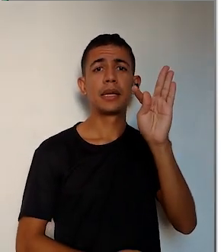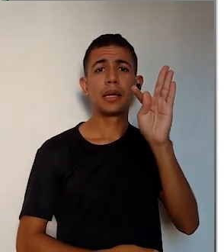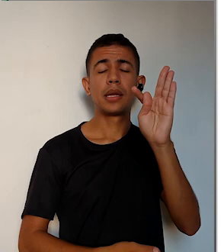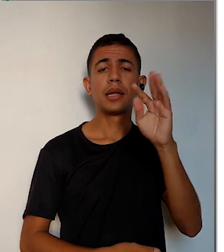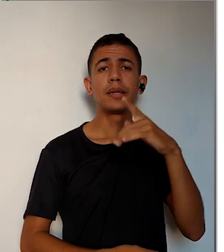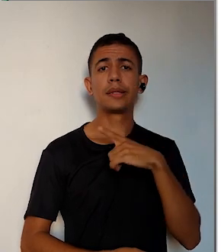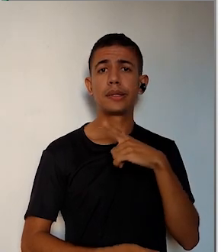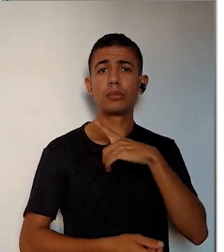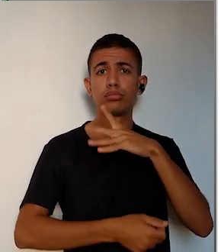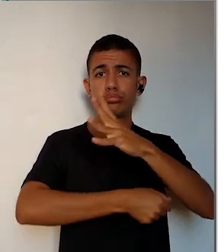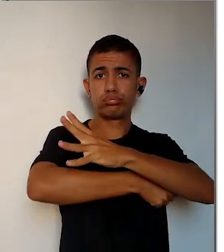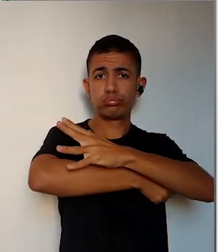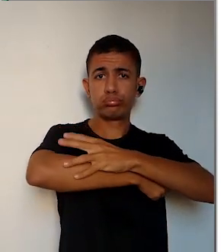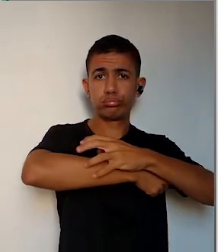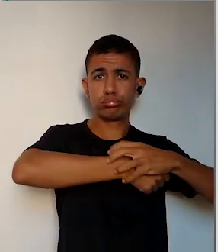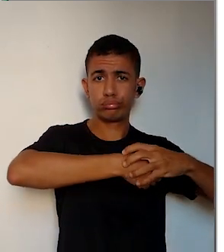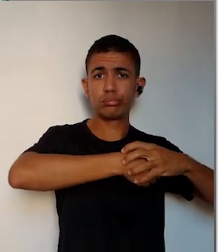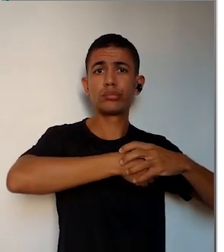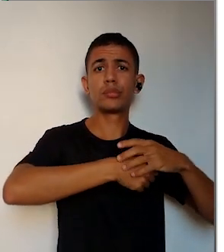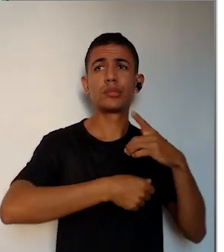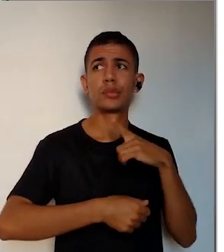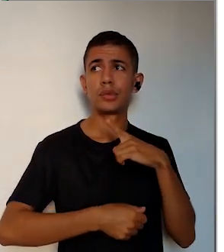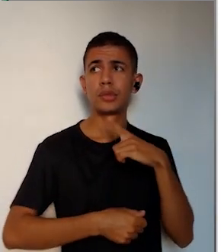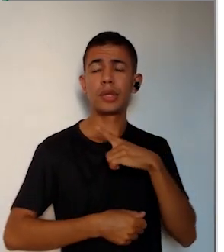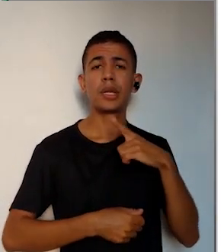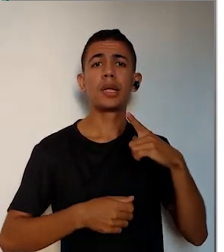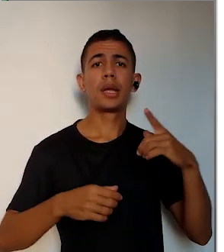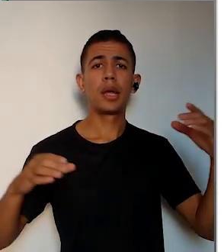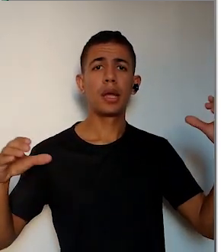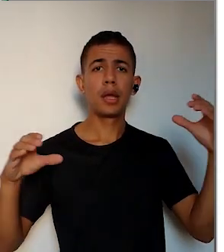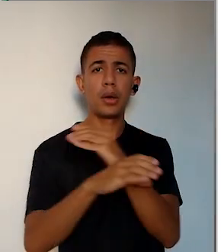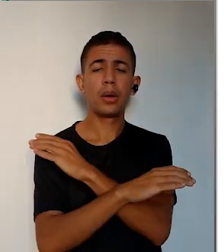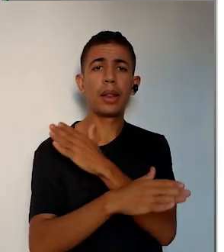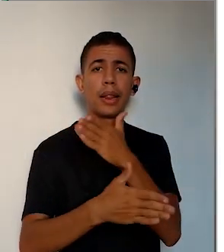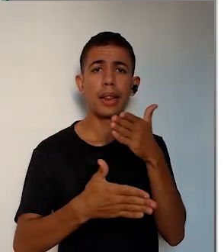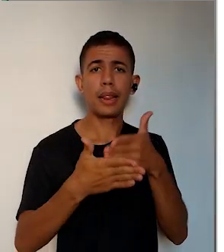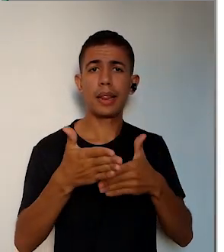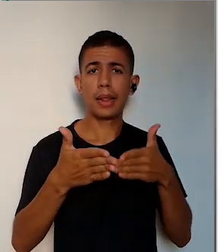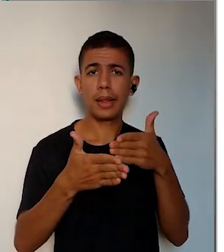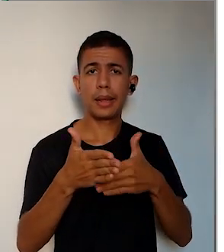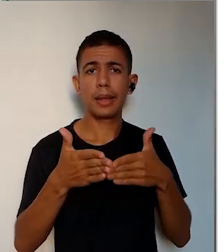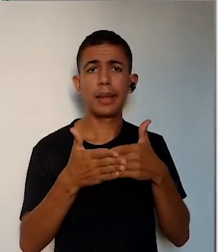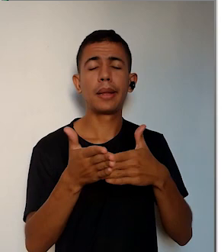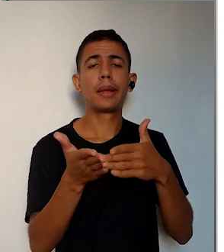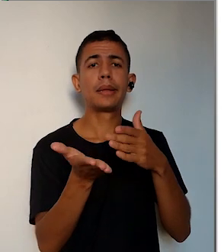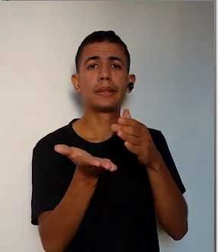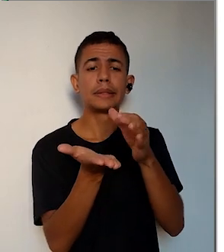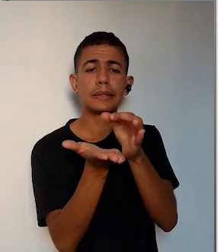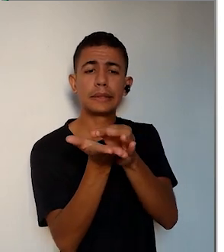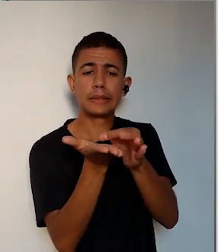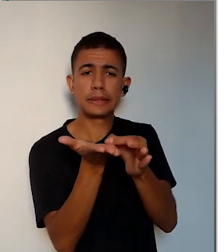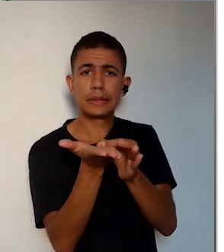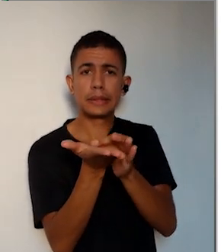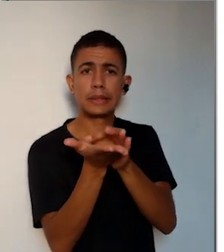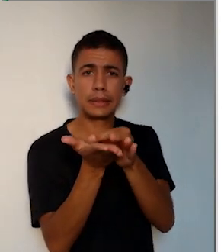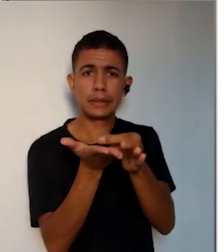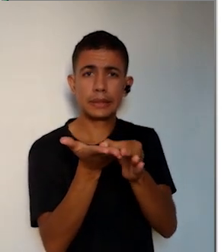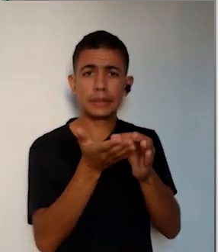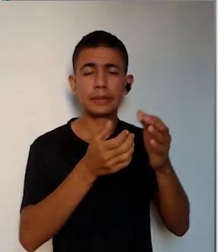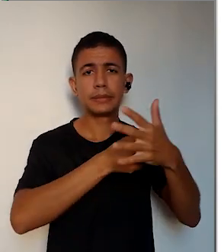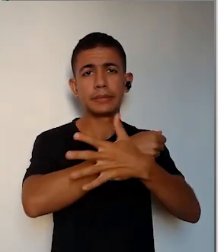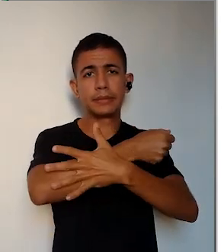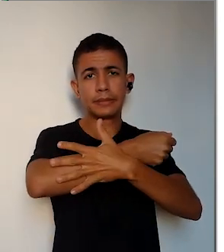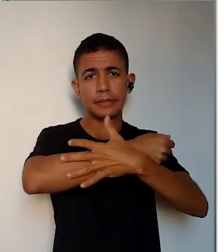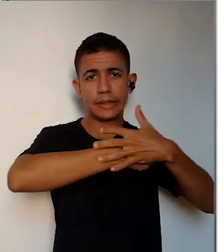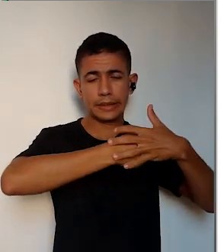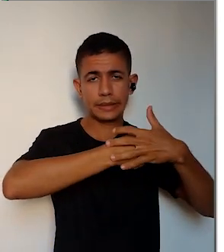fibras musculares estão arranjadas em feixes incompletos delimitados por septo de tecido